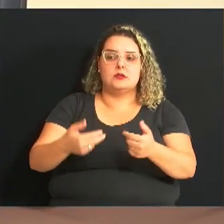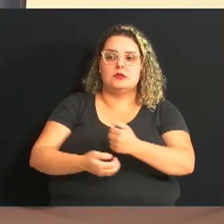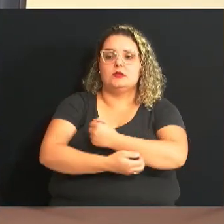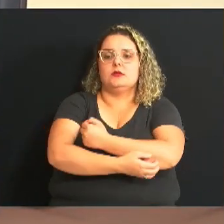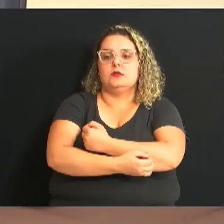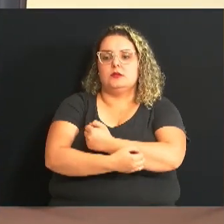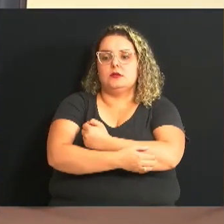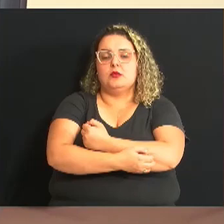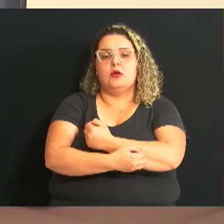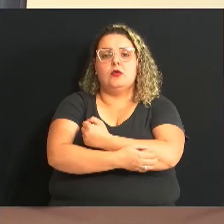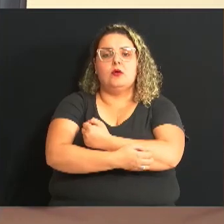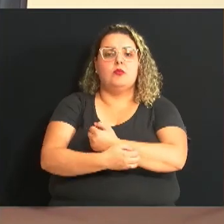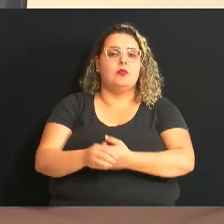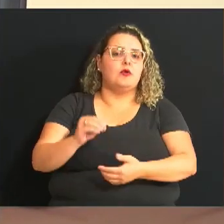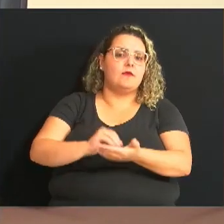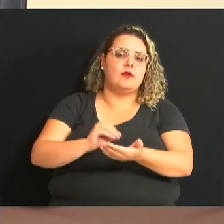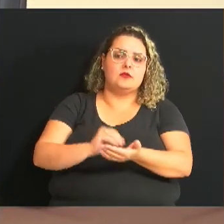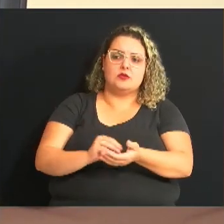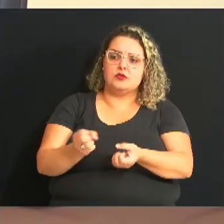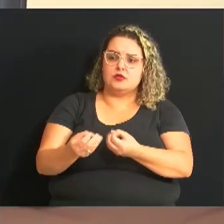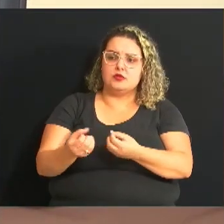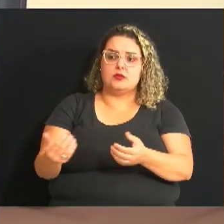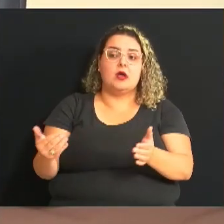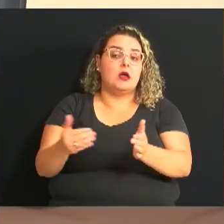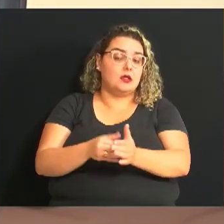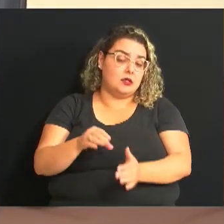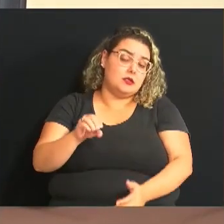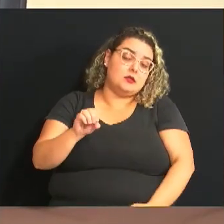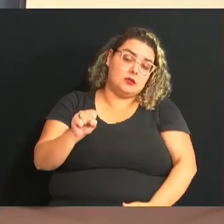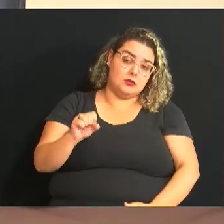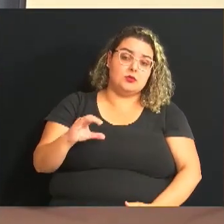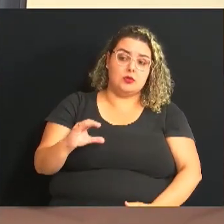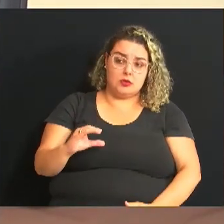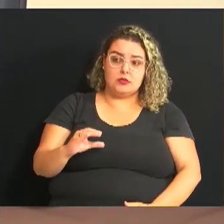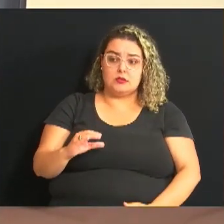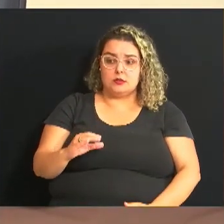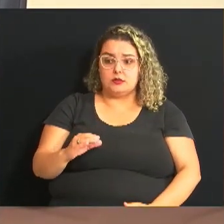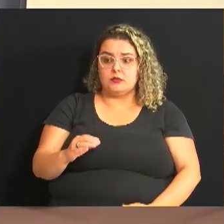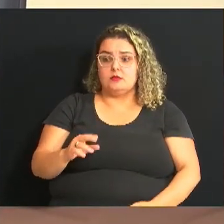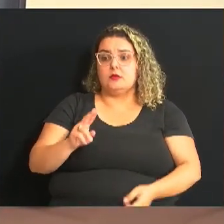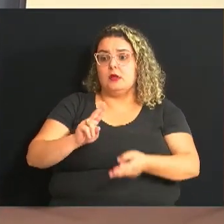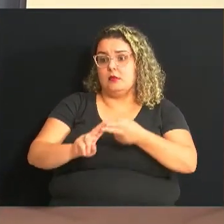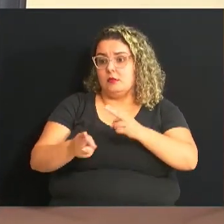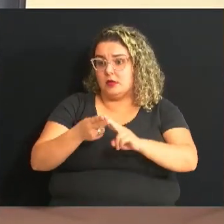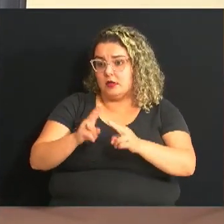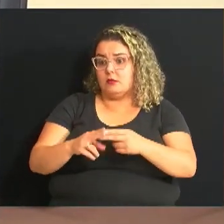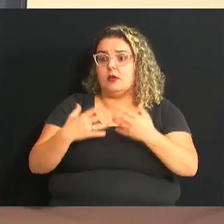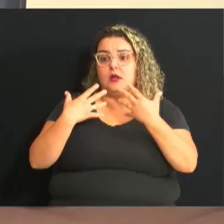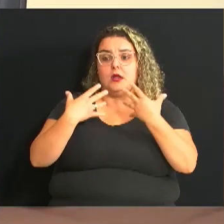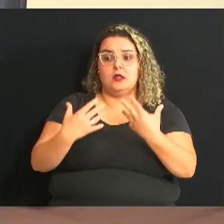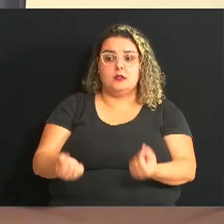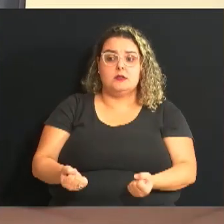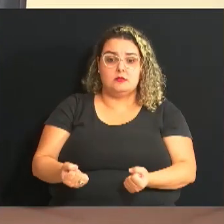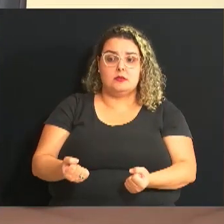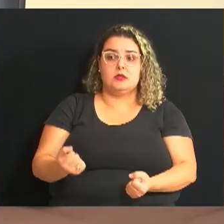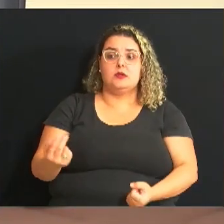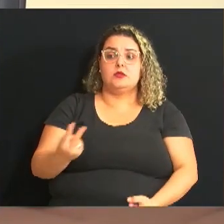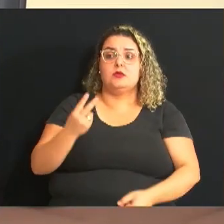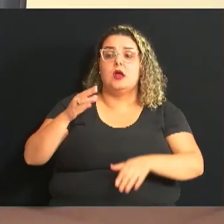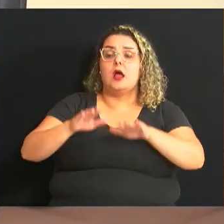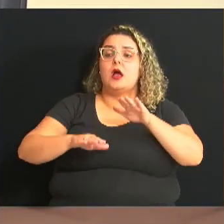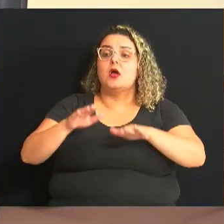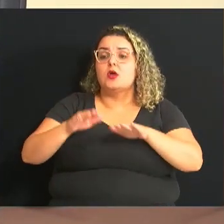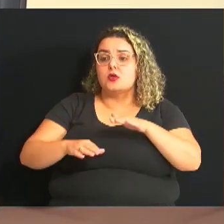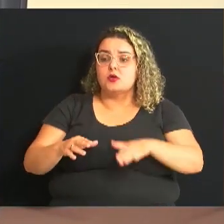de informação, muitas vezes até das OSCs, para fazer as suas habilitações para receber esses valores, muitas vezes da parte